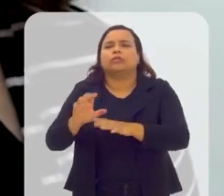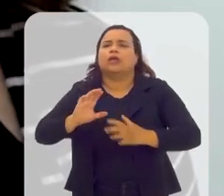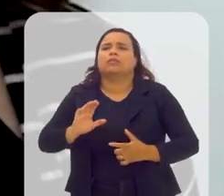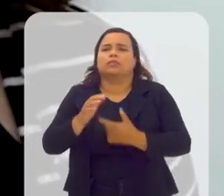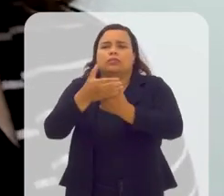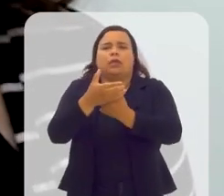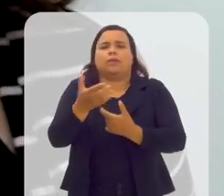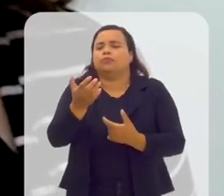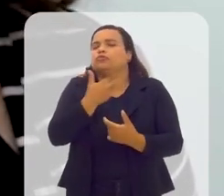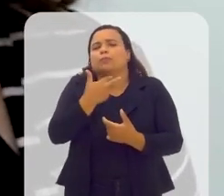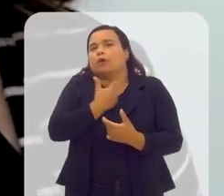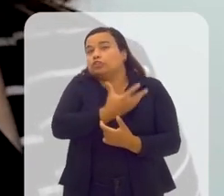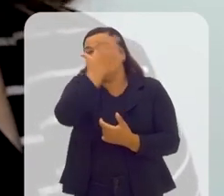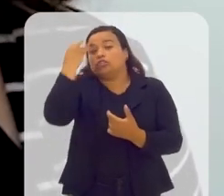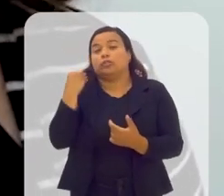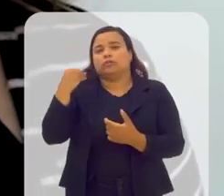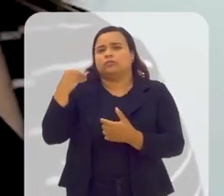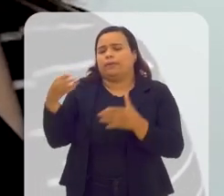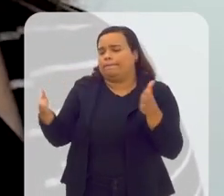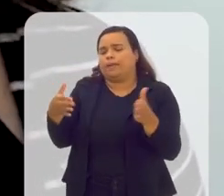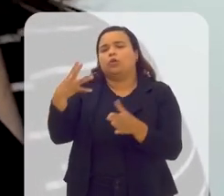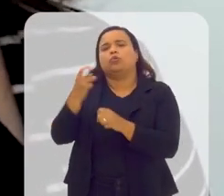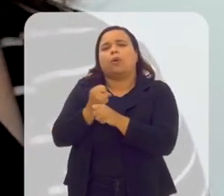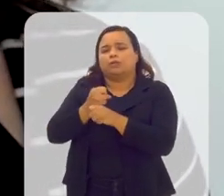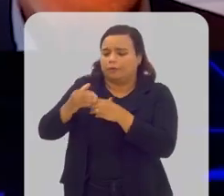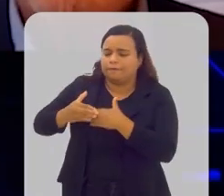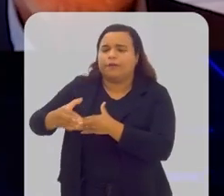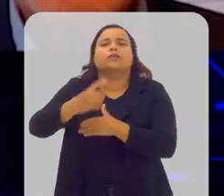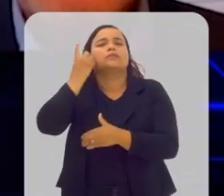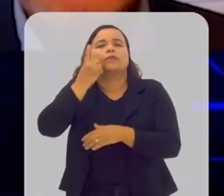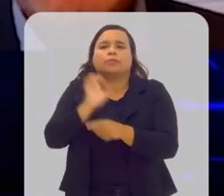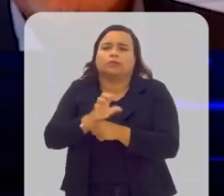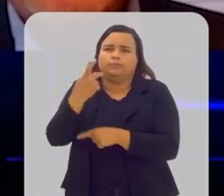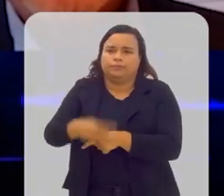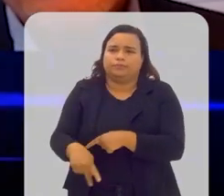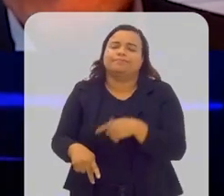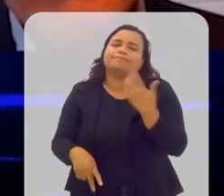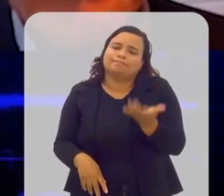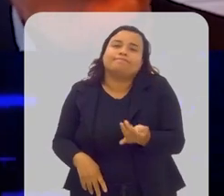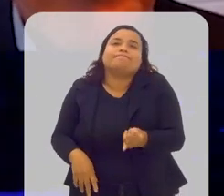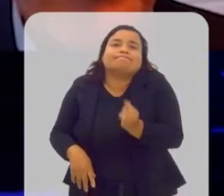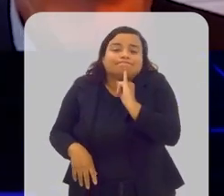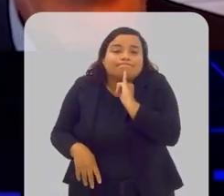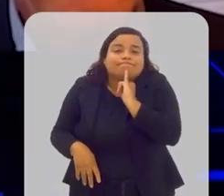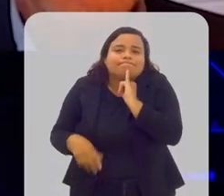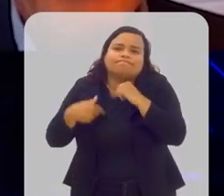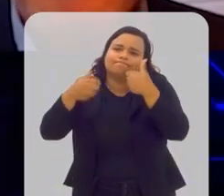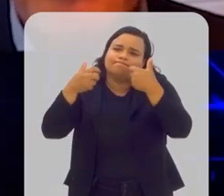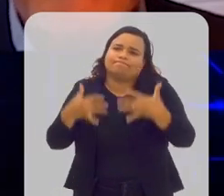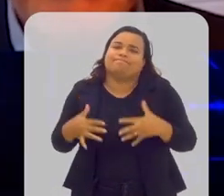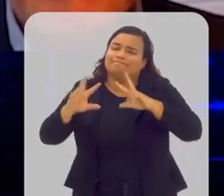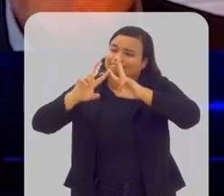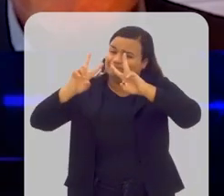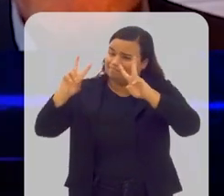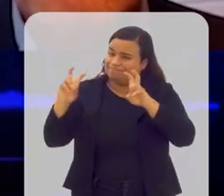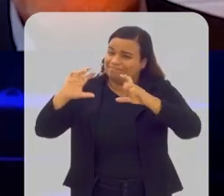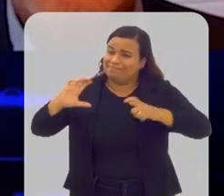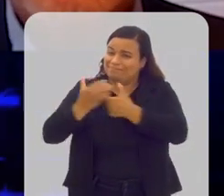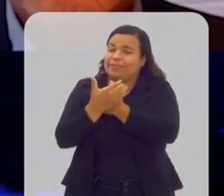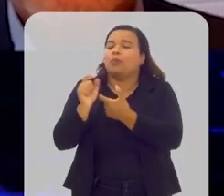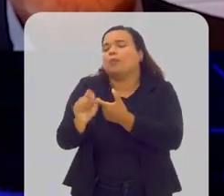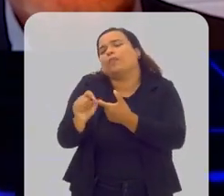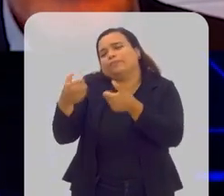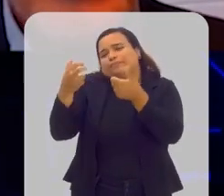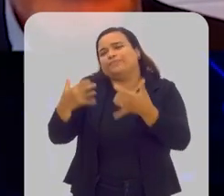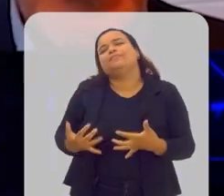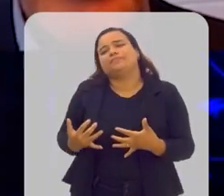fora da agenda nos próximos 4 anos dos deputados estaduais? Infelizmente, eu vou começar com um velho tema nosso aí,